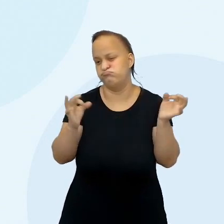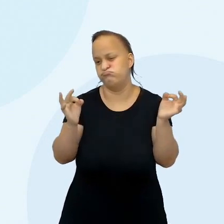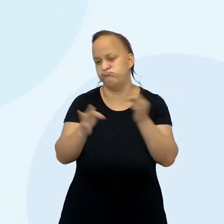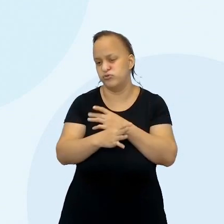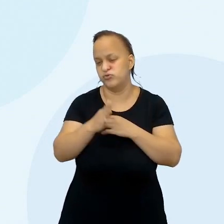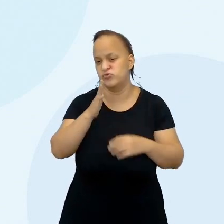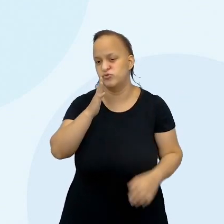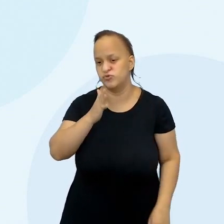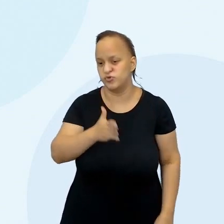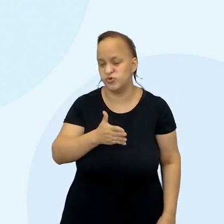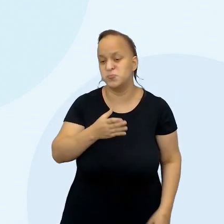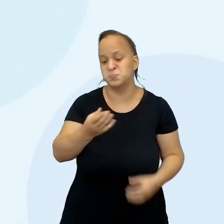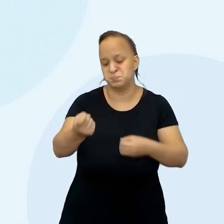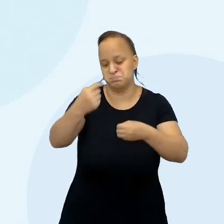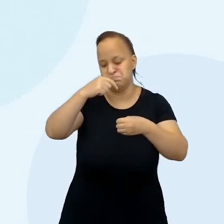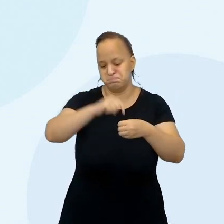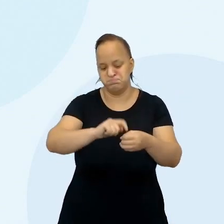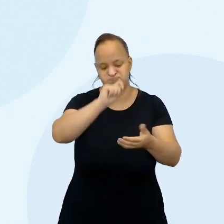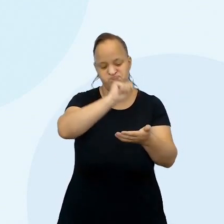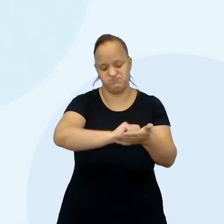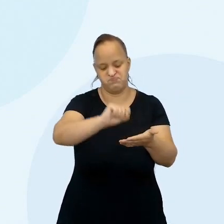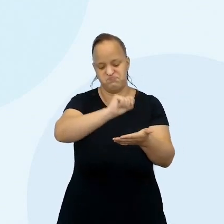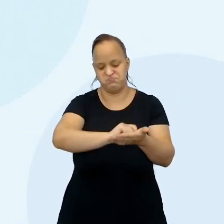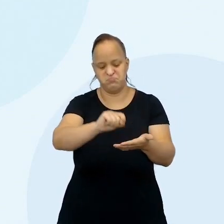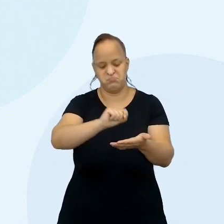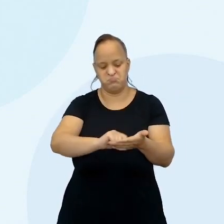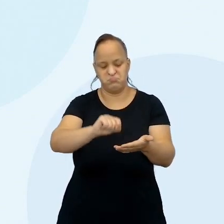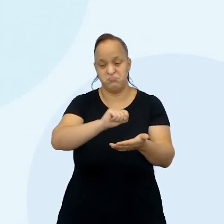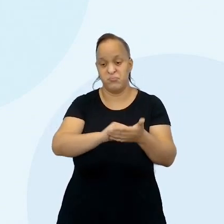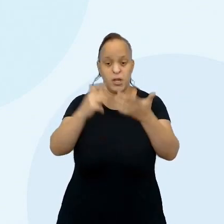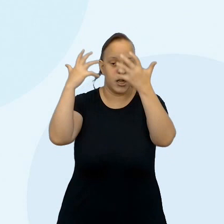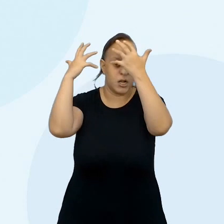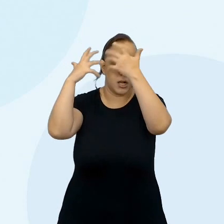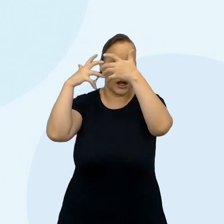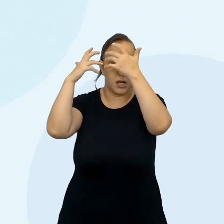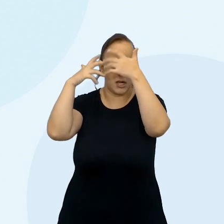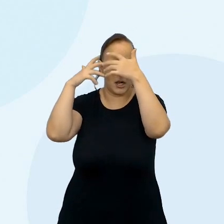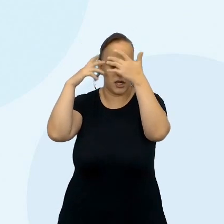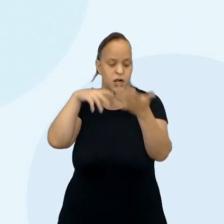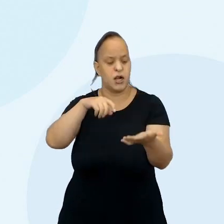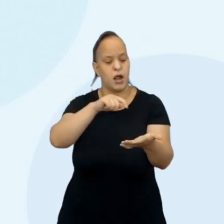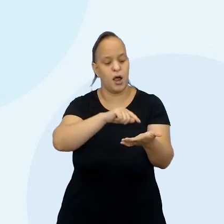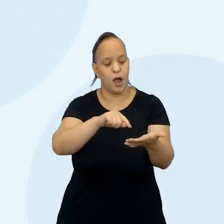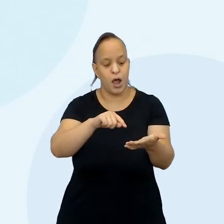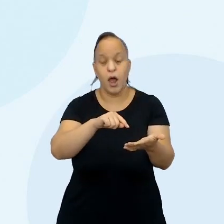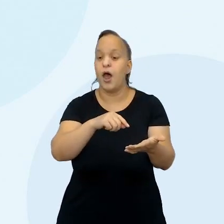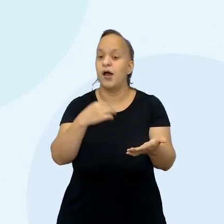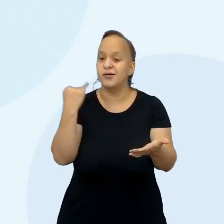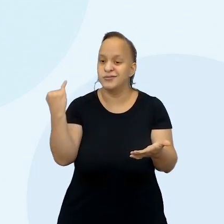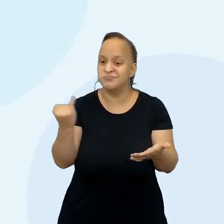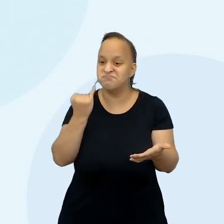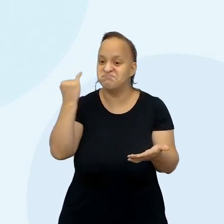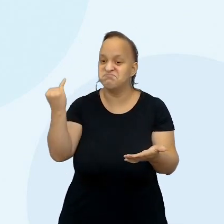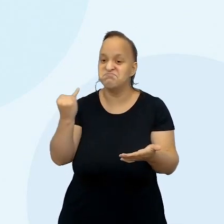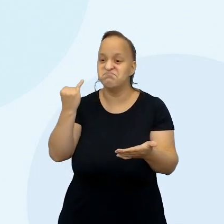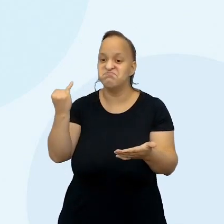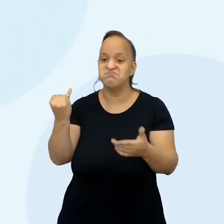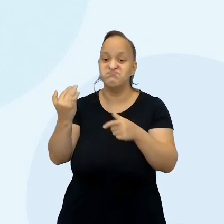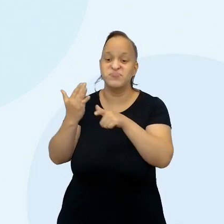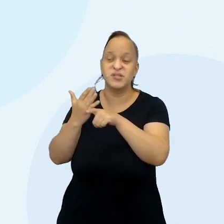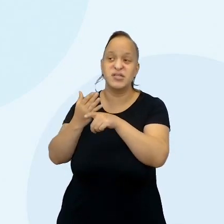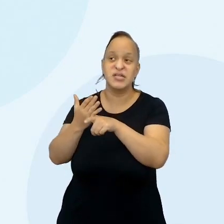diário de bordo para que registrem suas reflexões e pontos que consideram importantes das discussões que foram